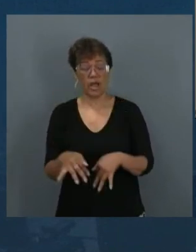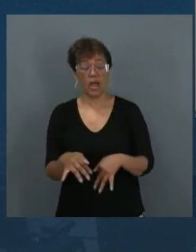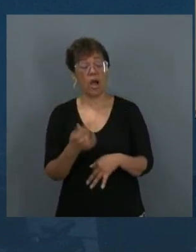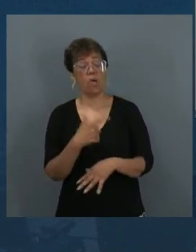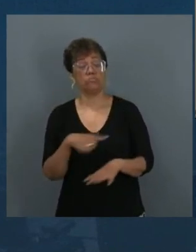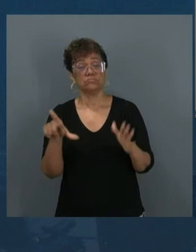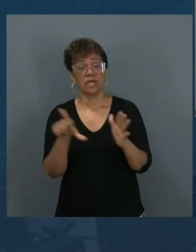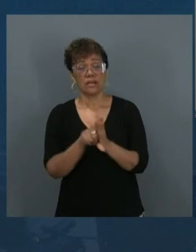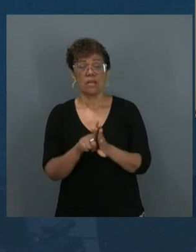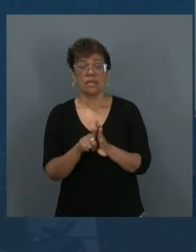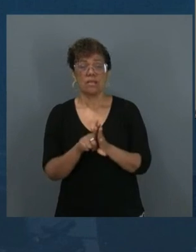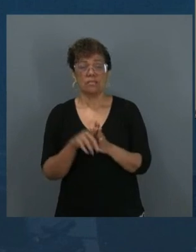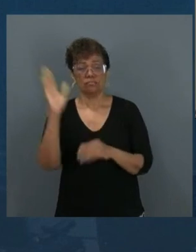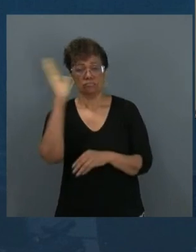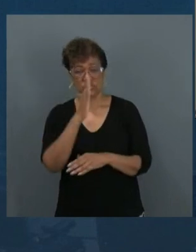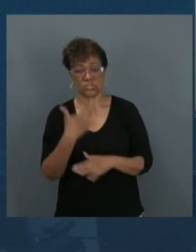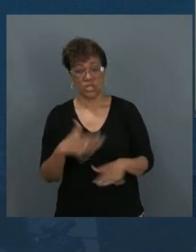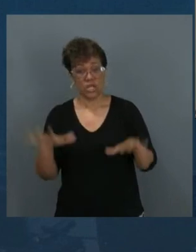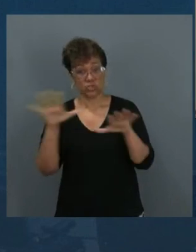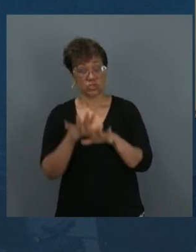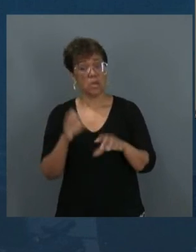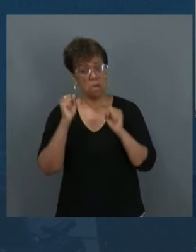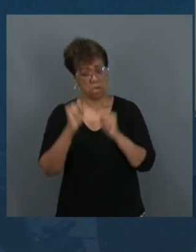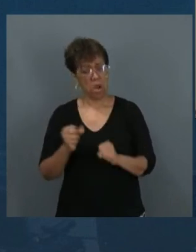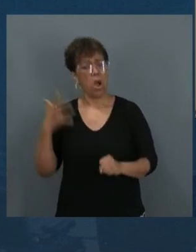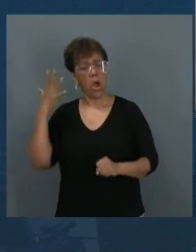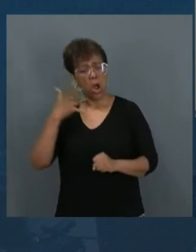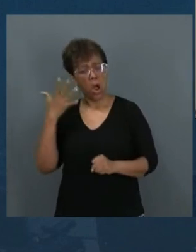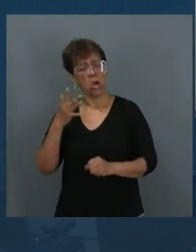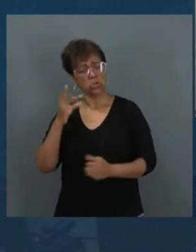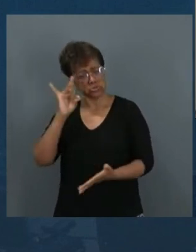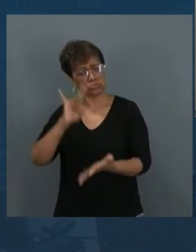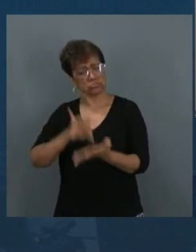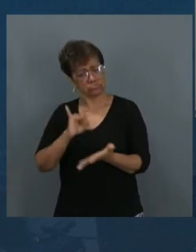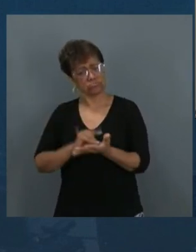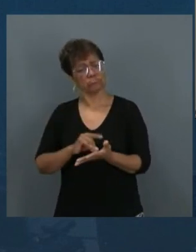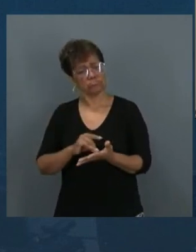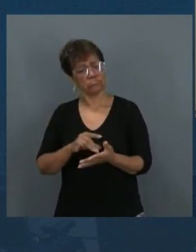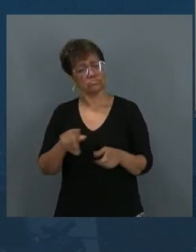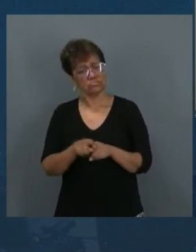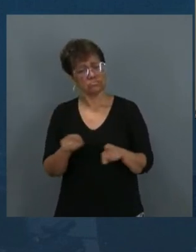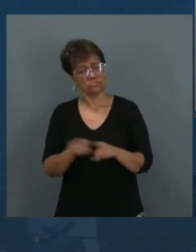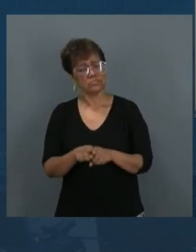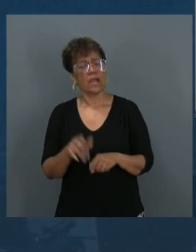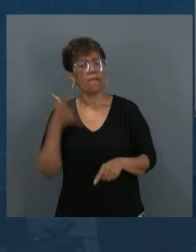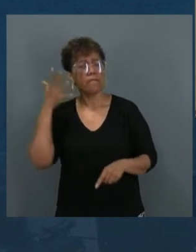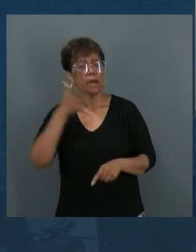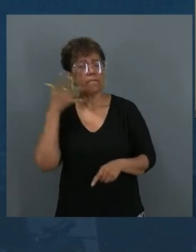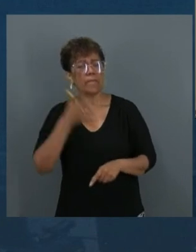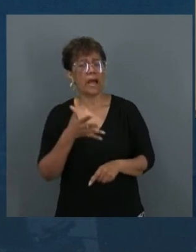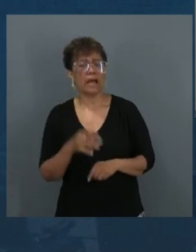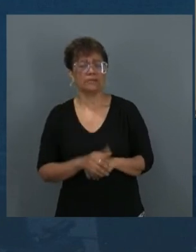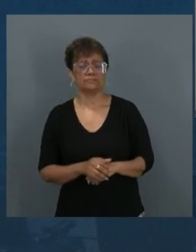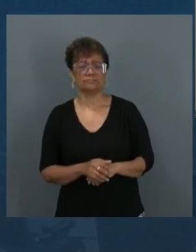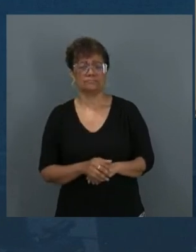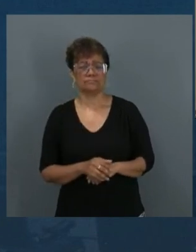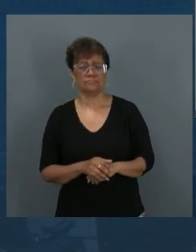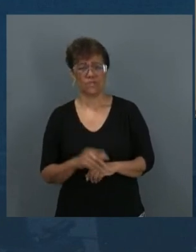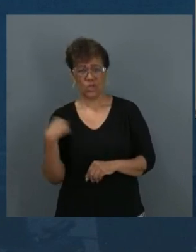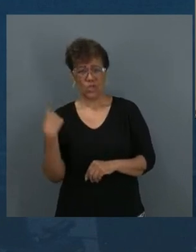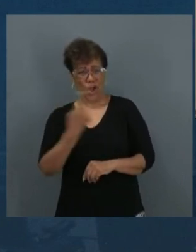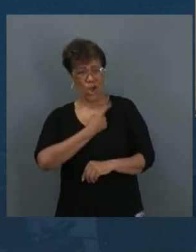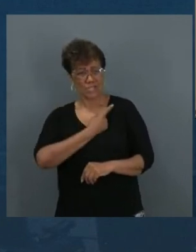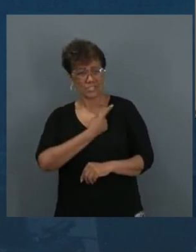de Inclusão. E eu aqui posso falar com muita propriedade, nada sobre nós